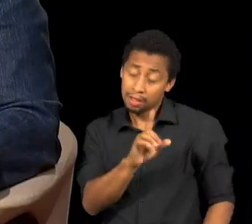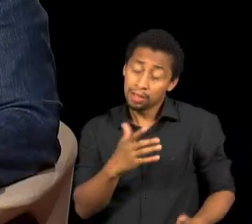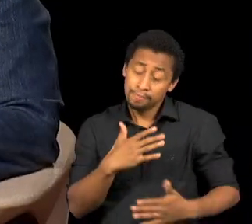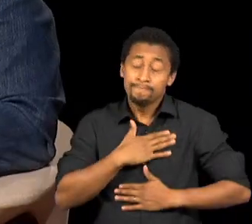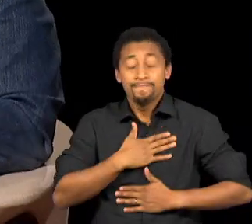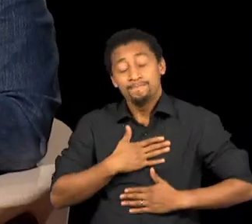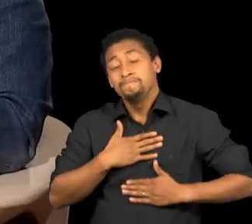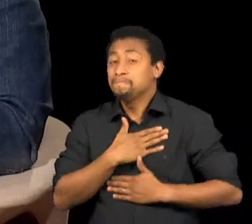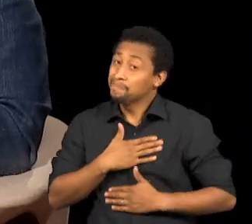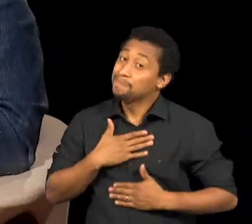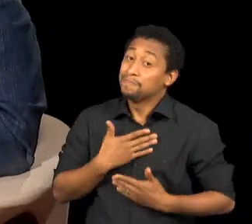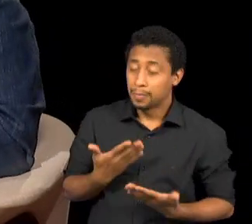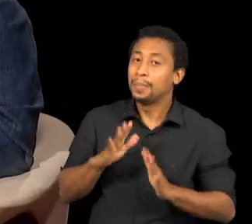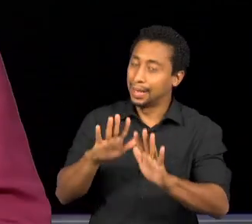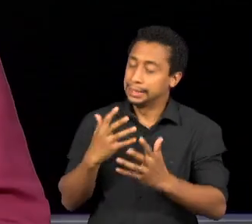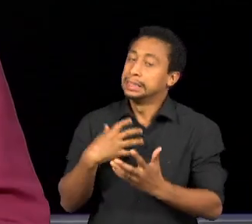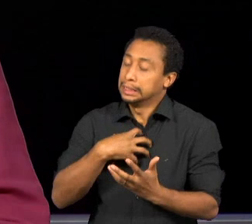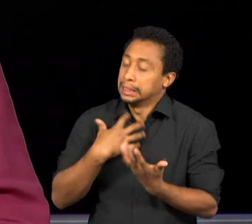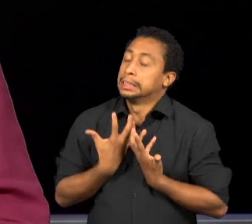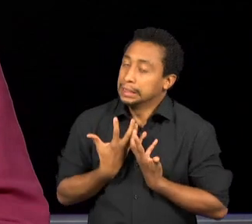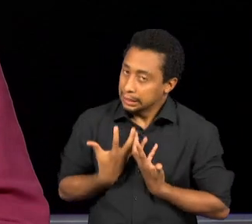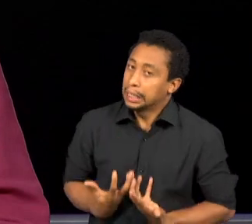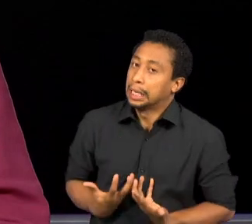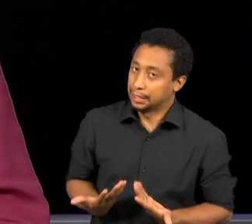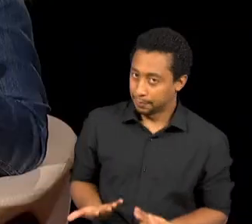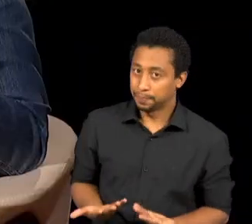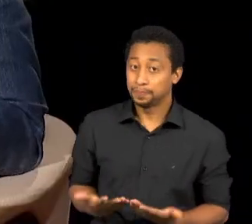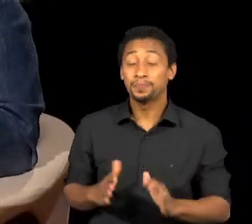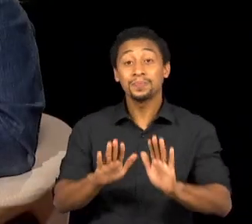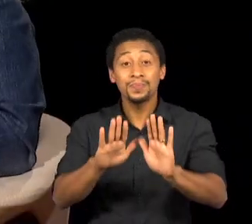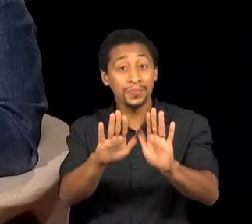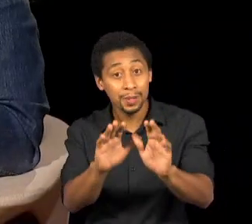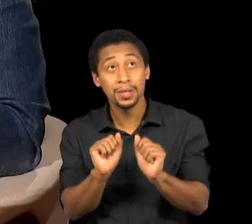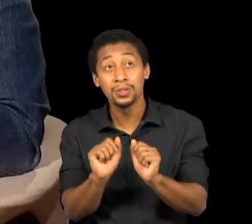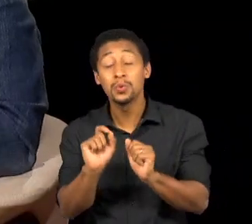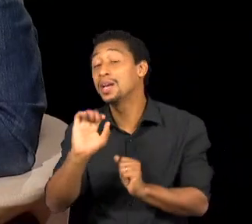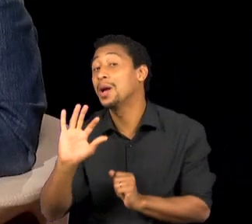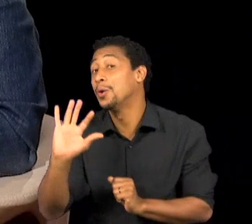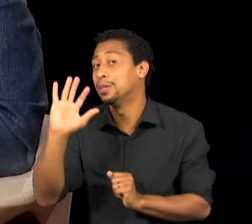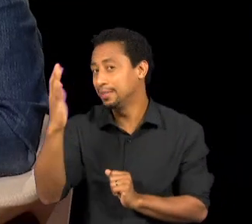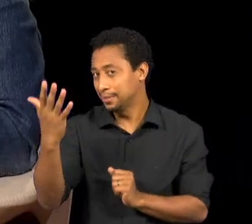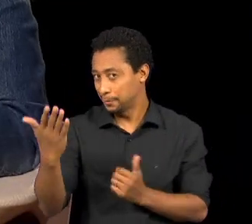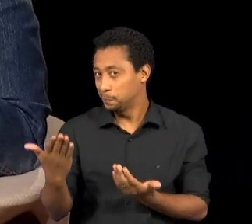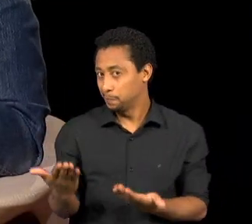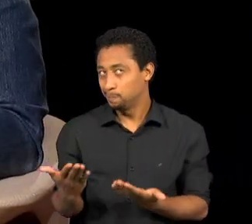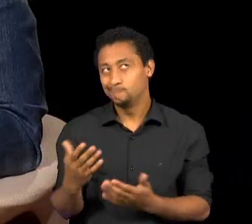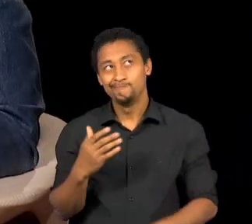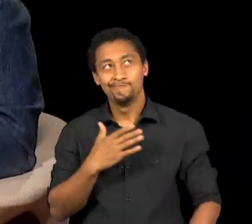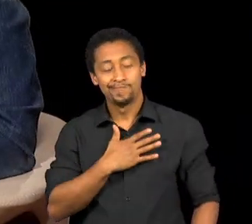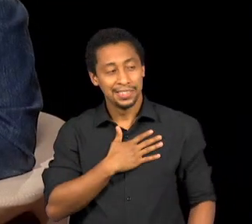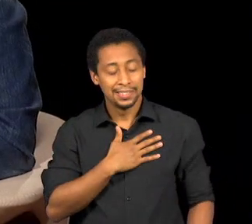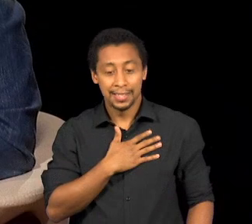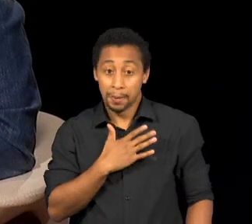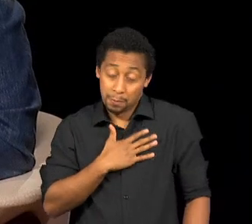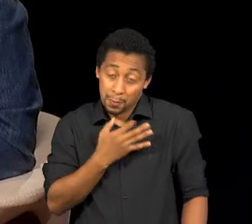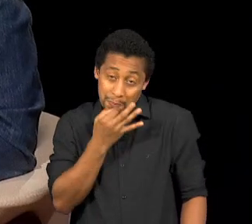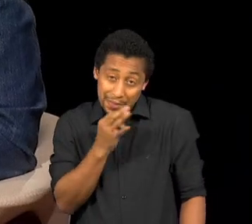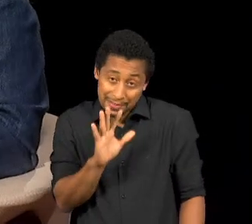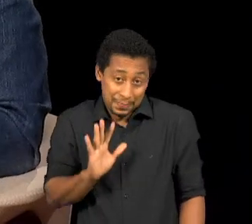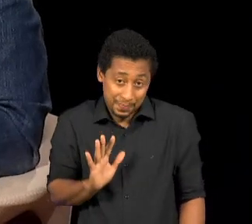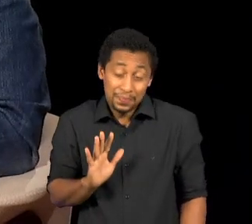gratificantes. Depois, gente, por uma obra do acaso, que eu acho que nada é por